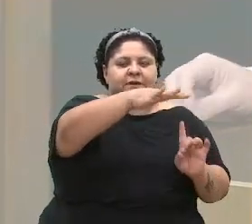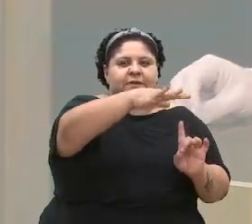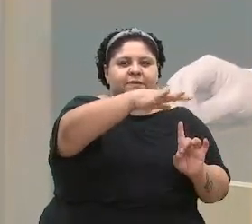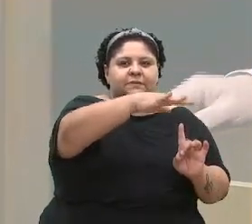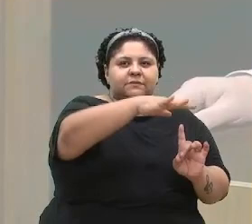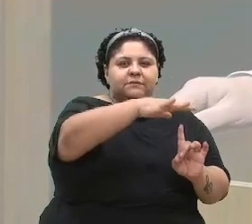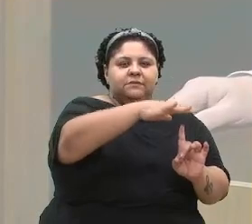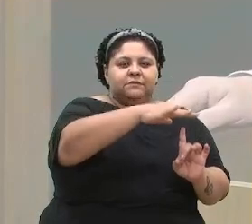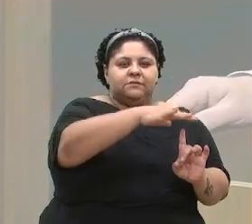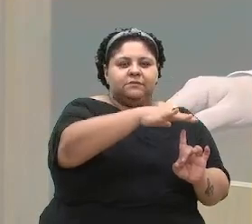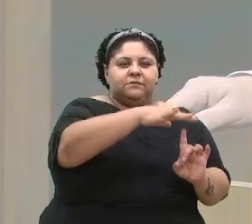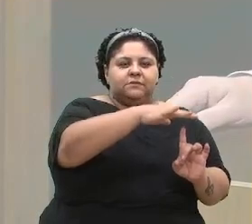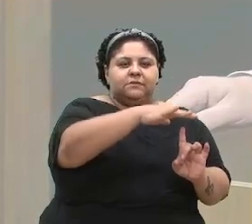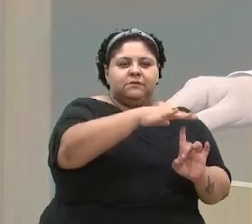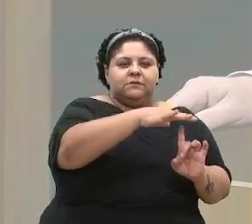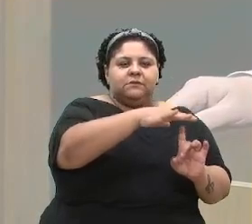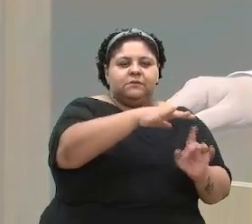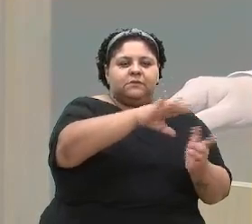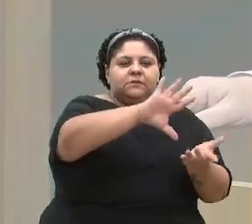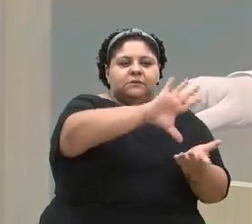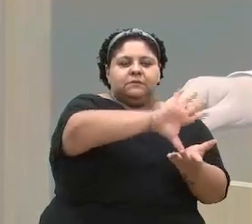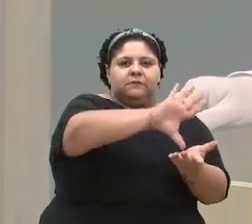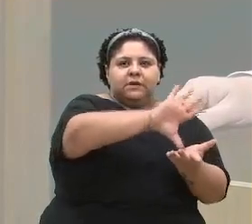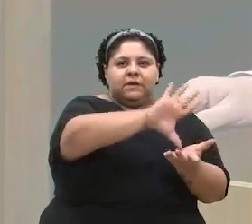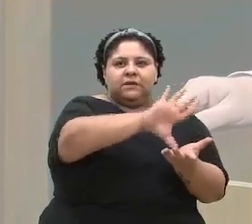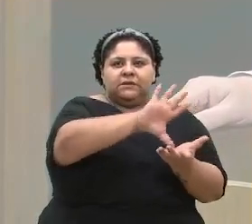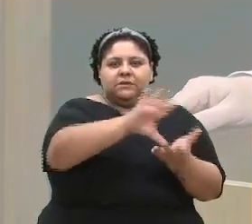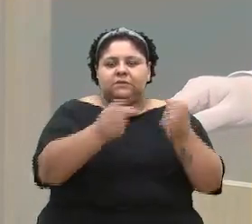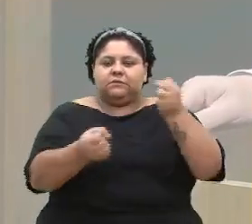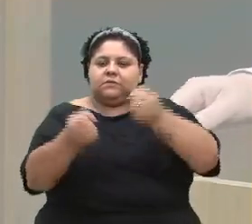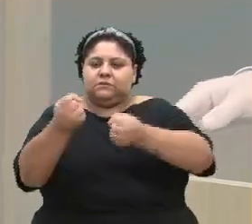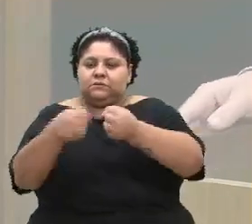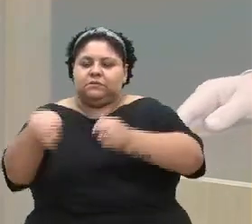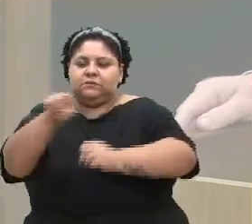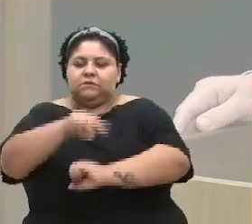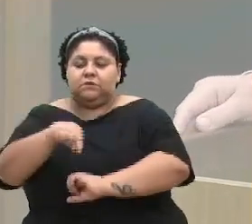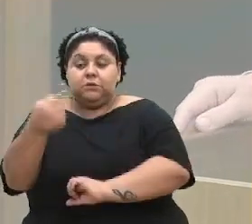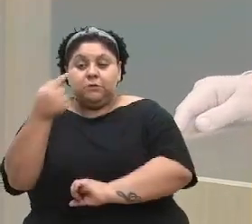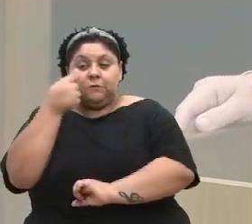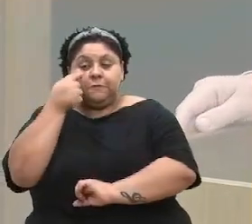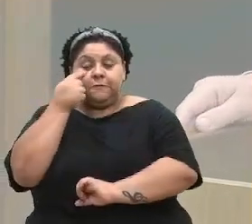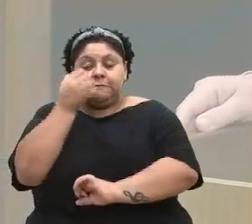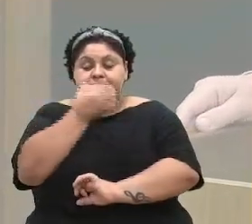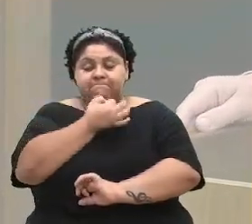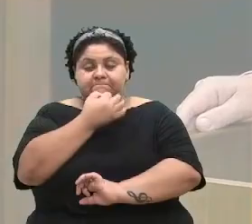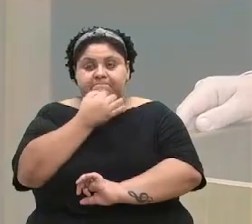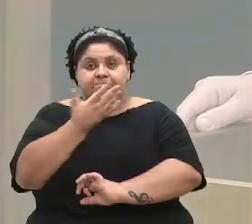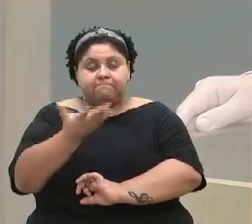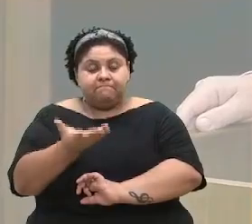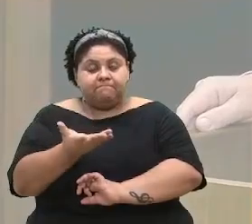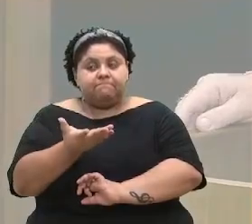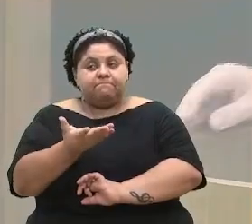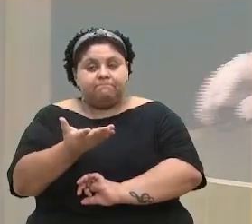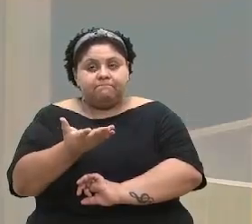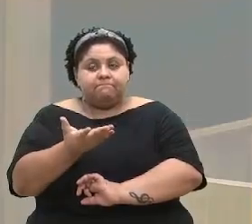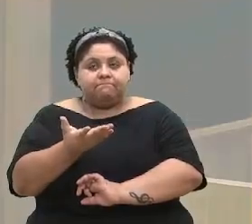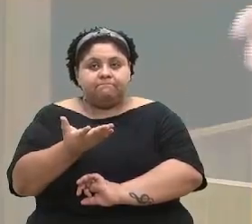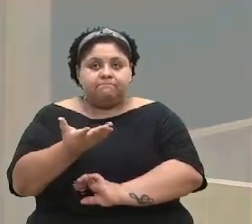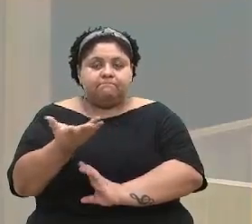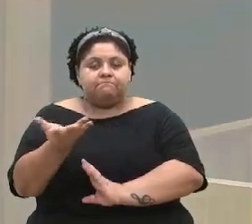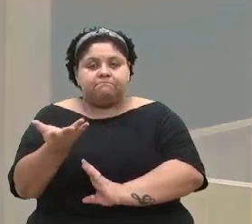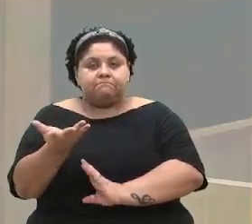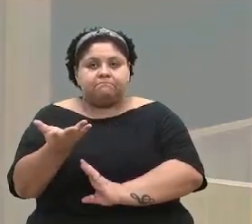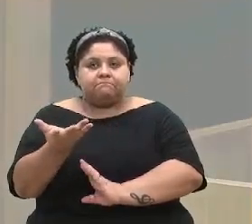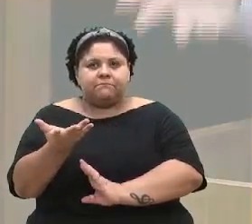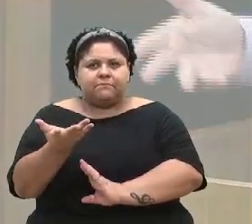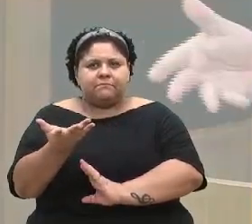jardins e rótulas. E nós vemos a cidade, né, cada vez